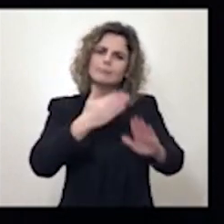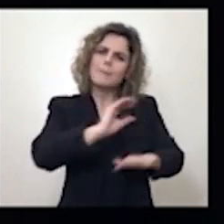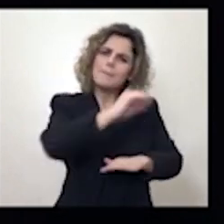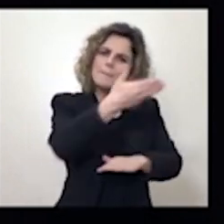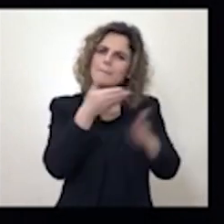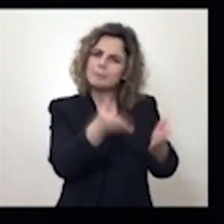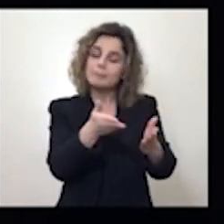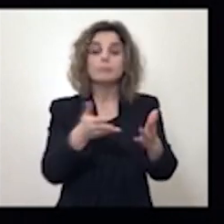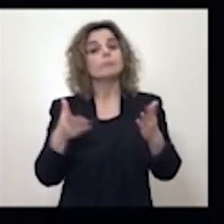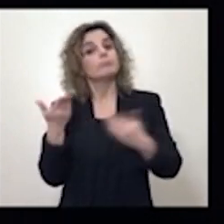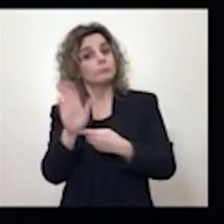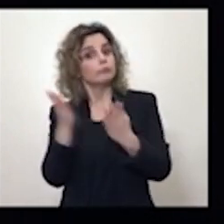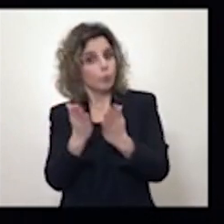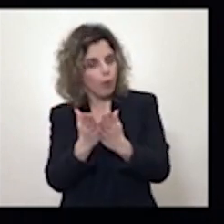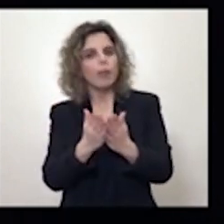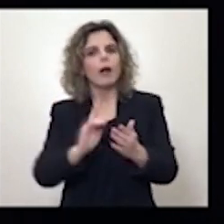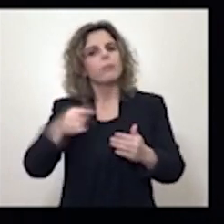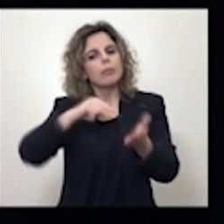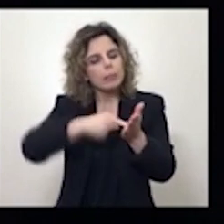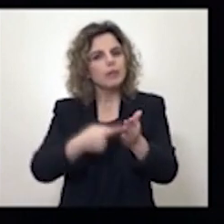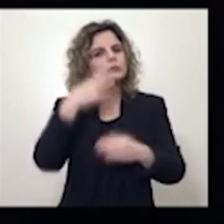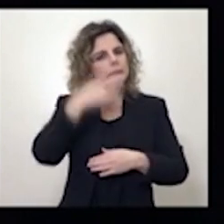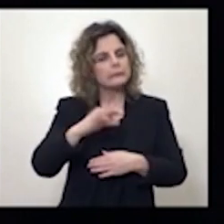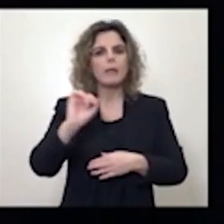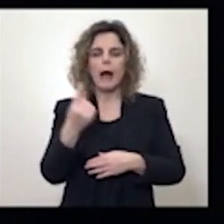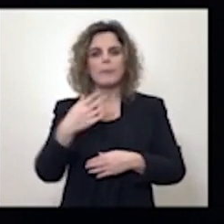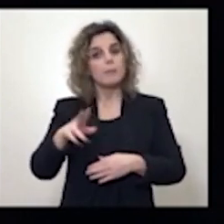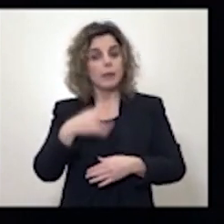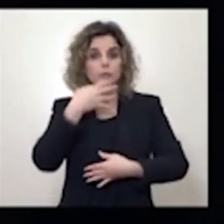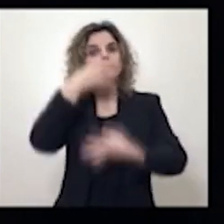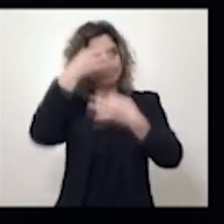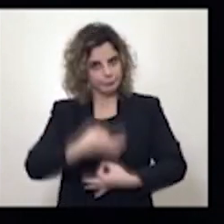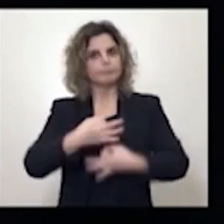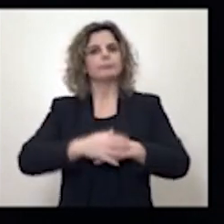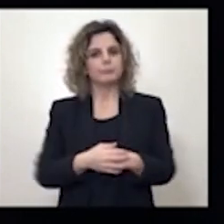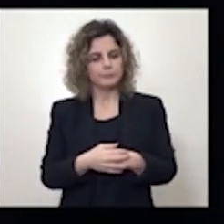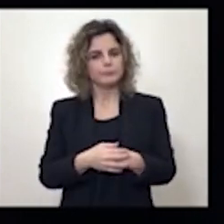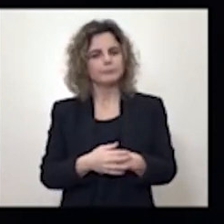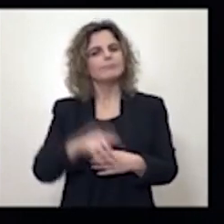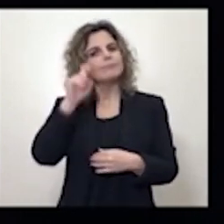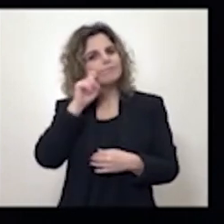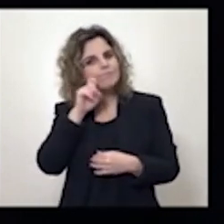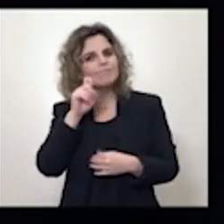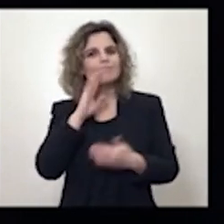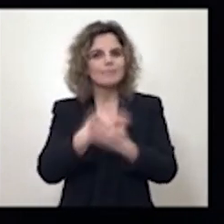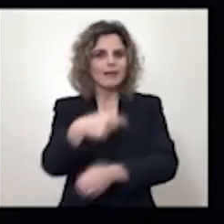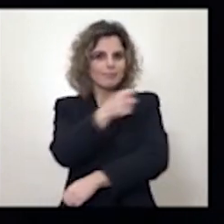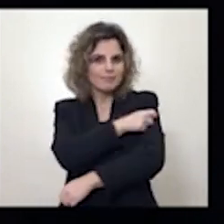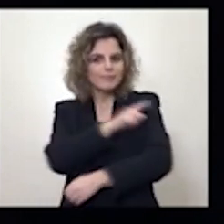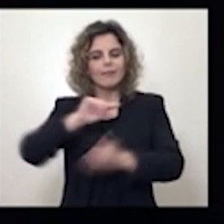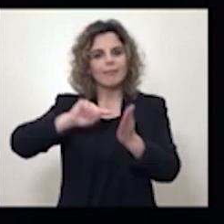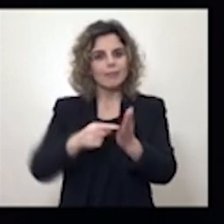das escolas, com testes simples, rápidos, mas fiáveis. Com a dupla segurança de vacinas e